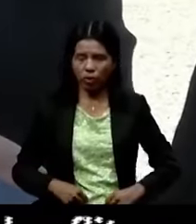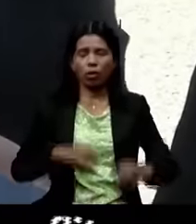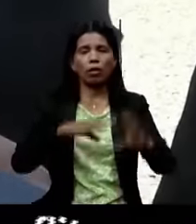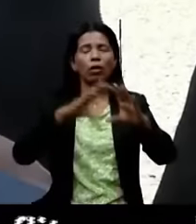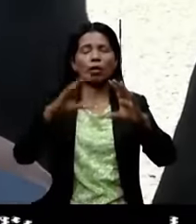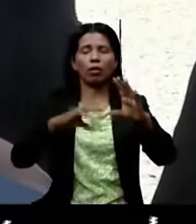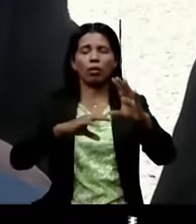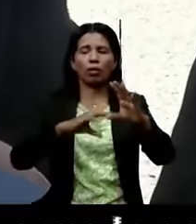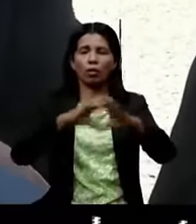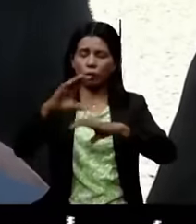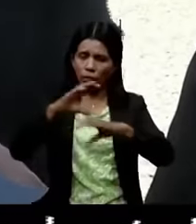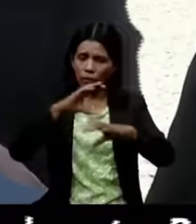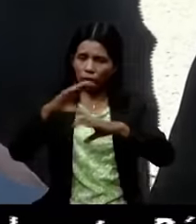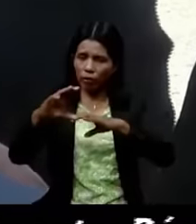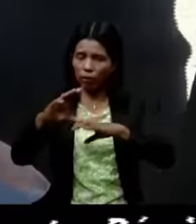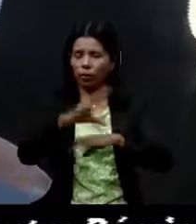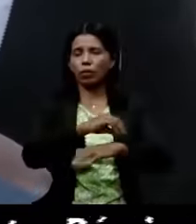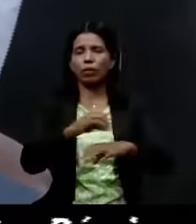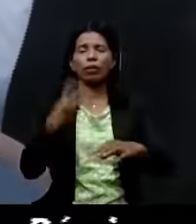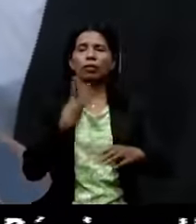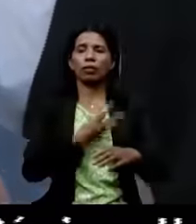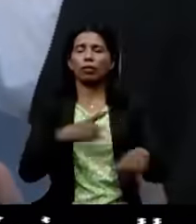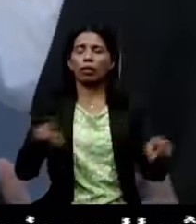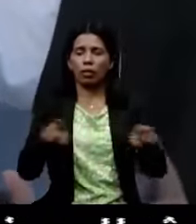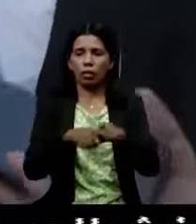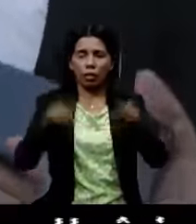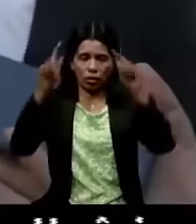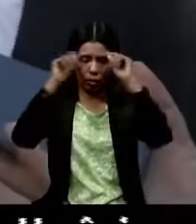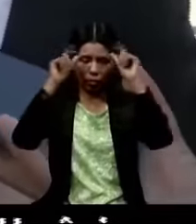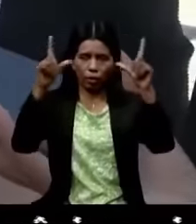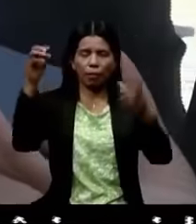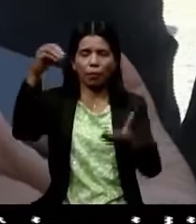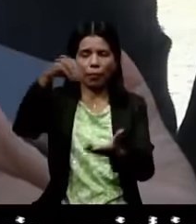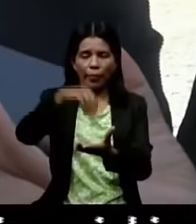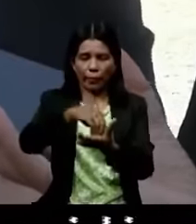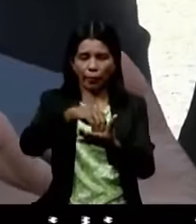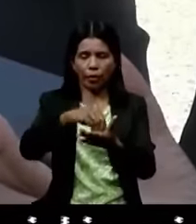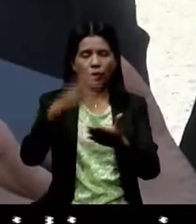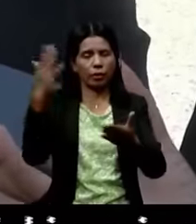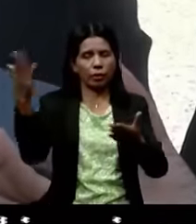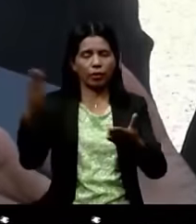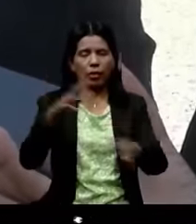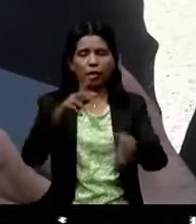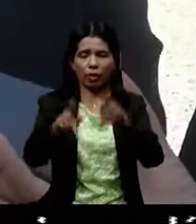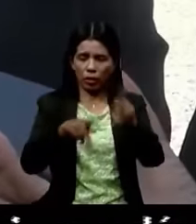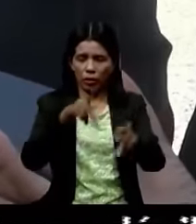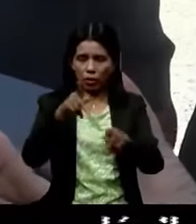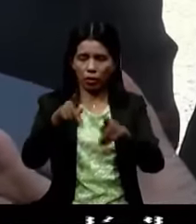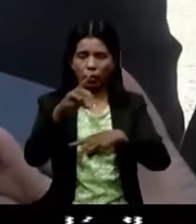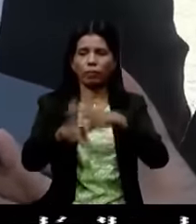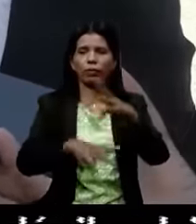comércio e mos ita no dar Timor, bele tama iha comunidade